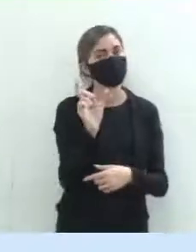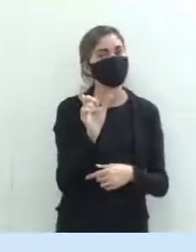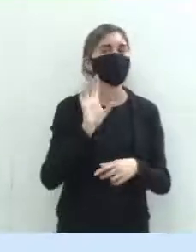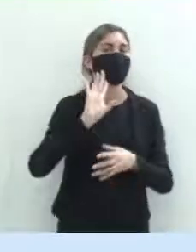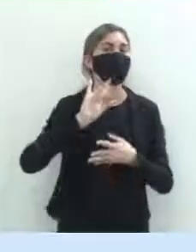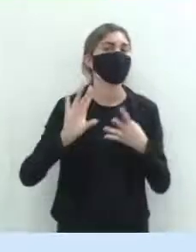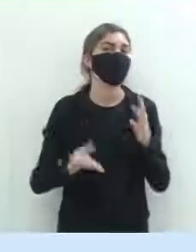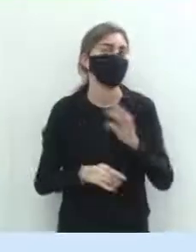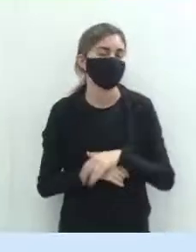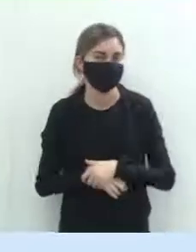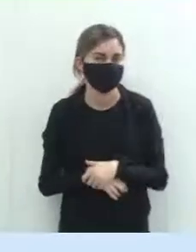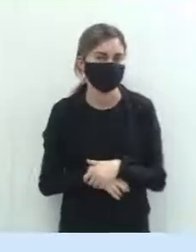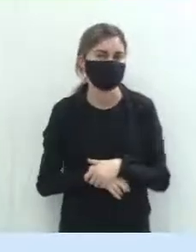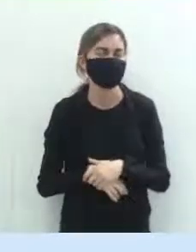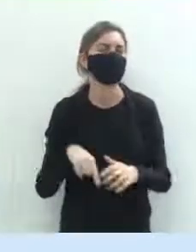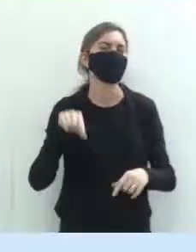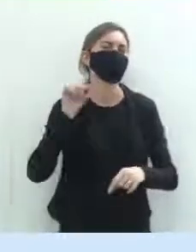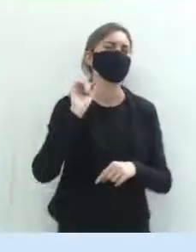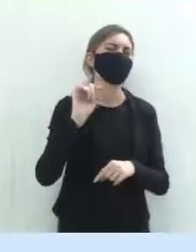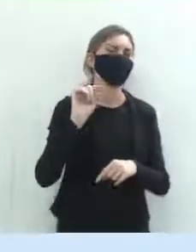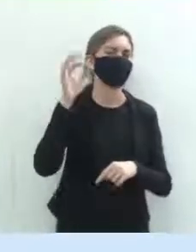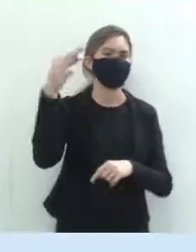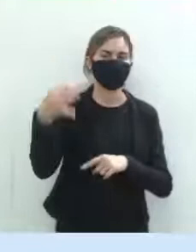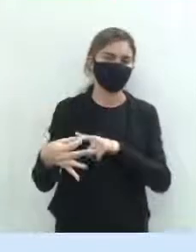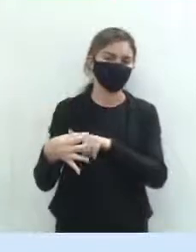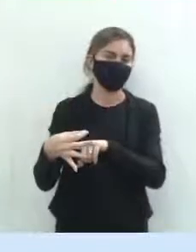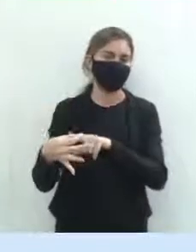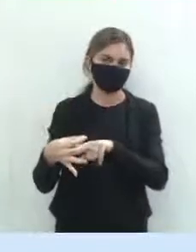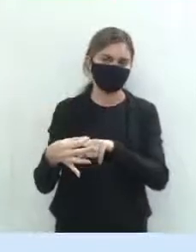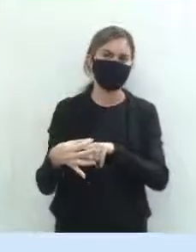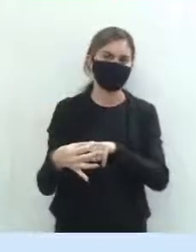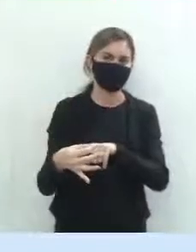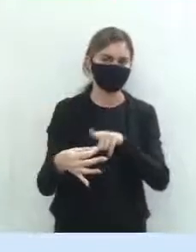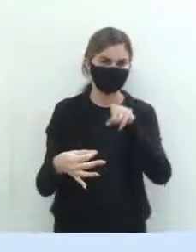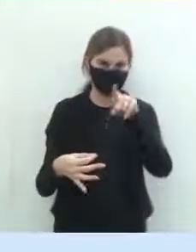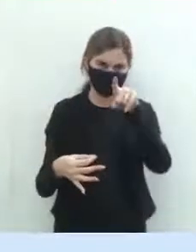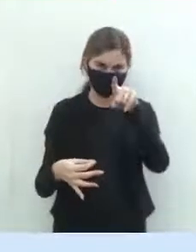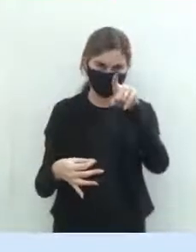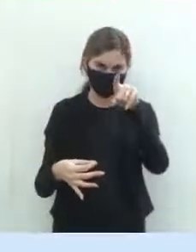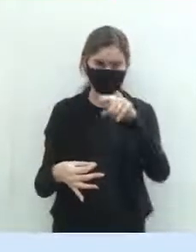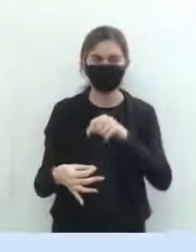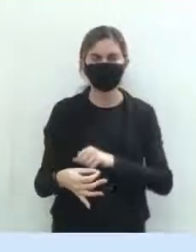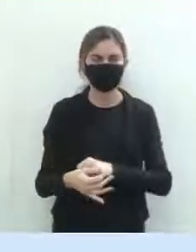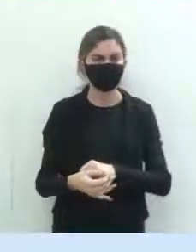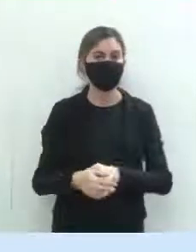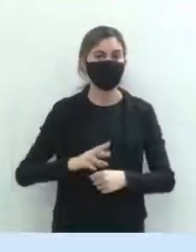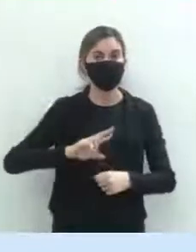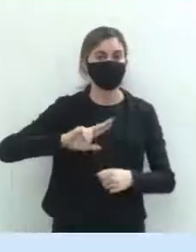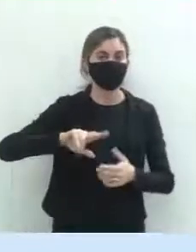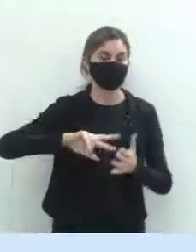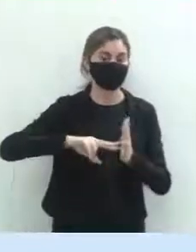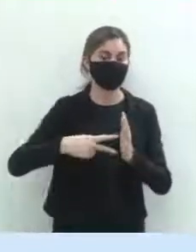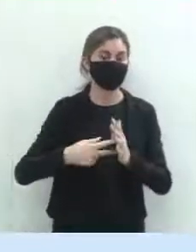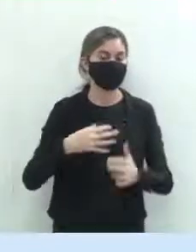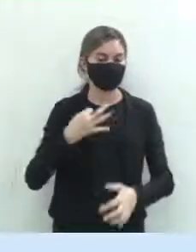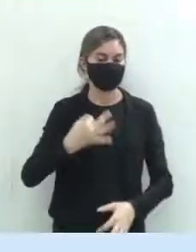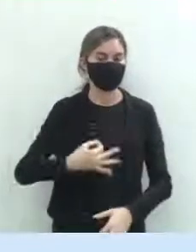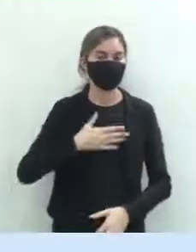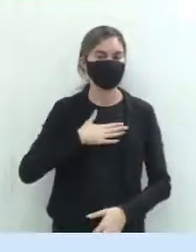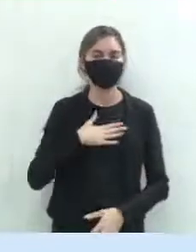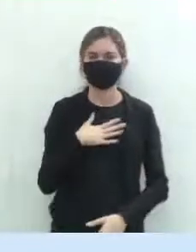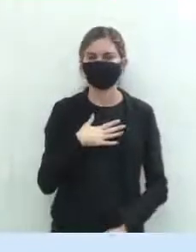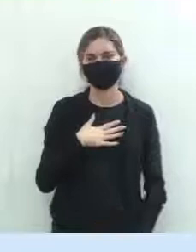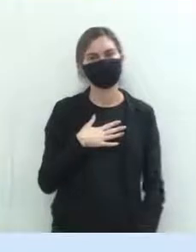detalhe. O que é certo para você, Marconi, não significa que seja certo para